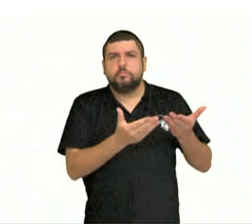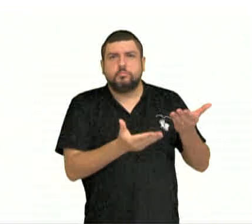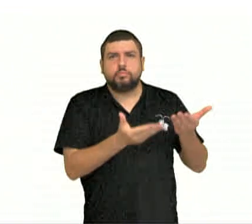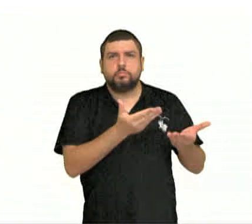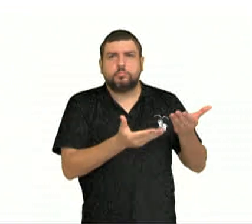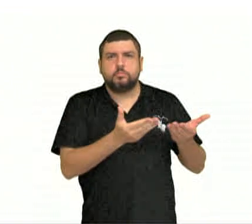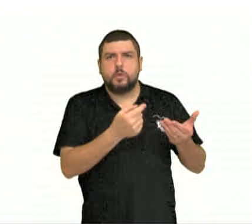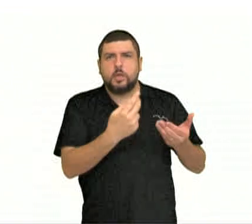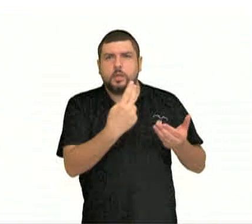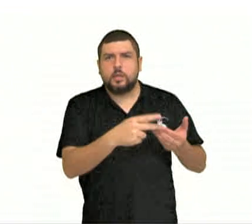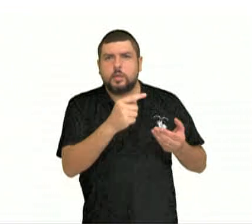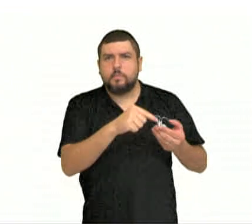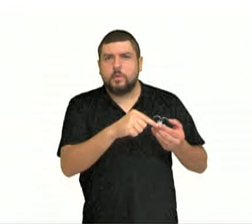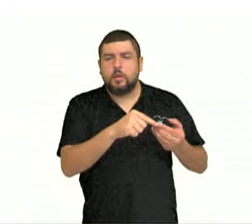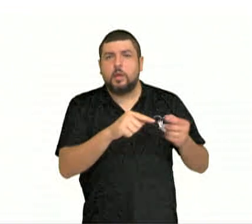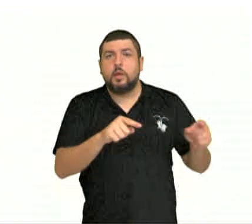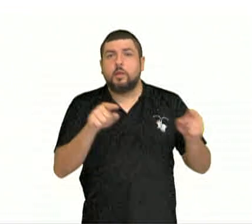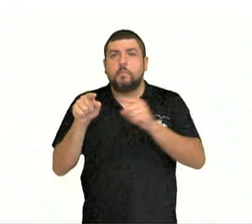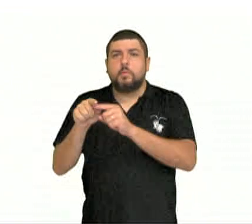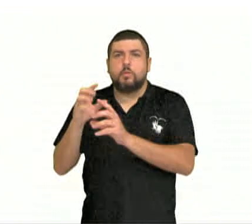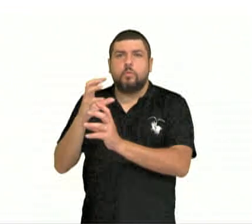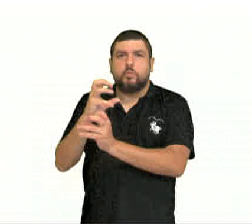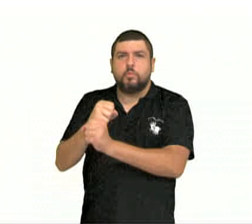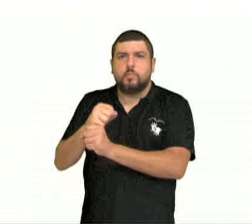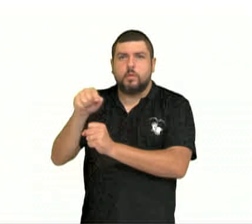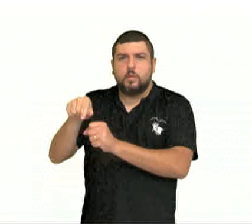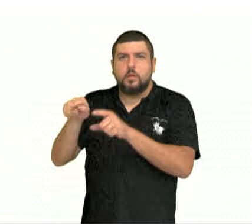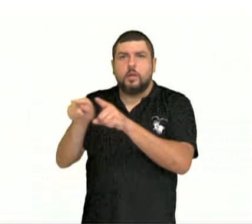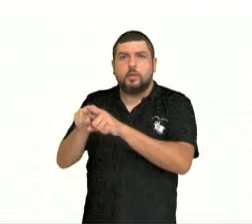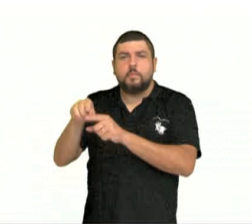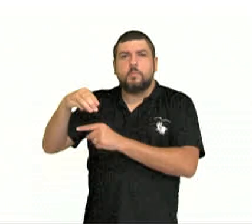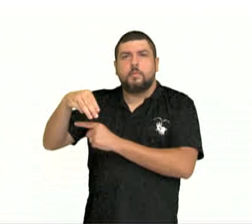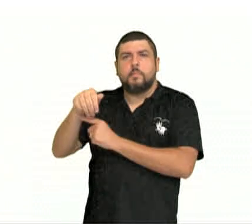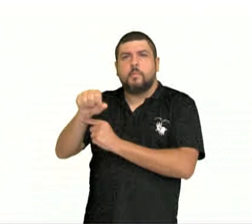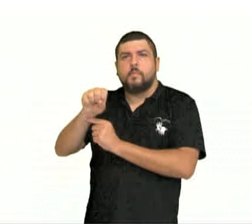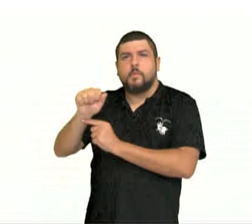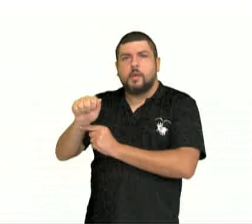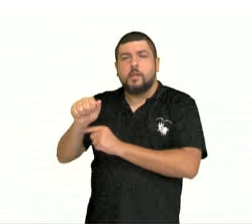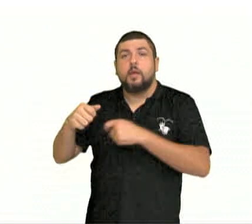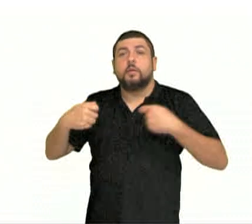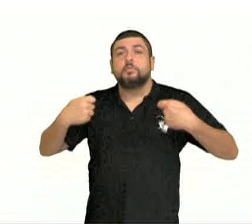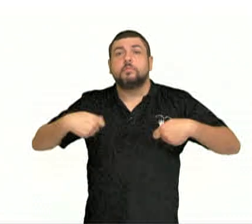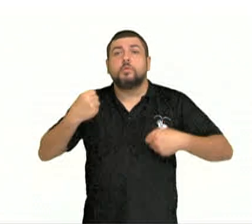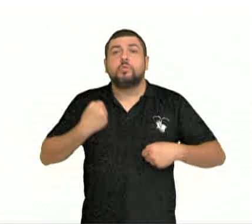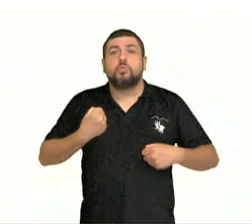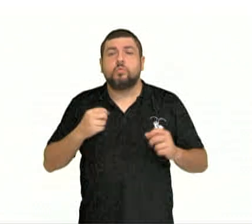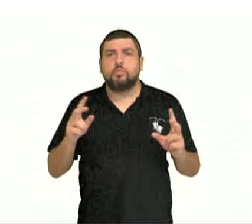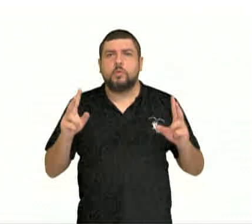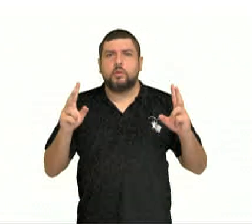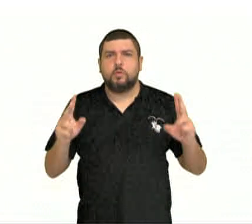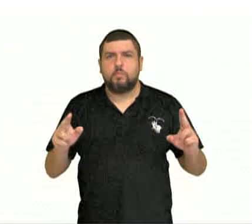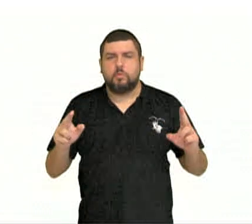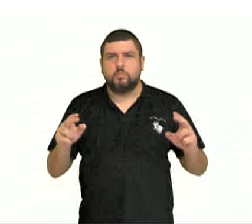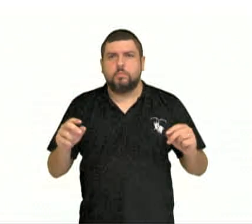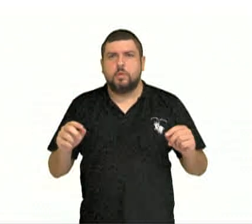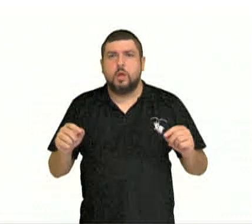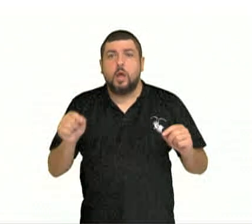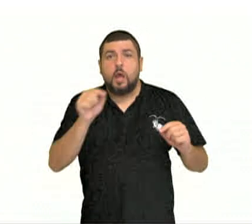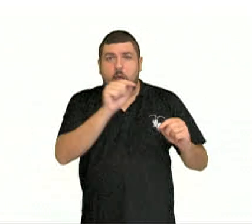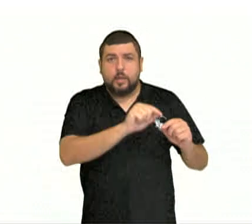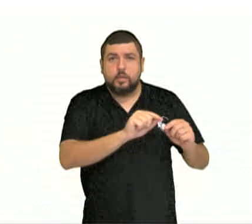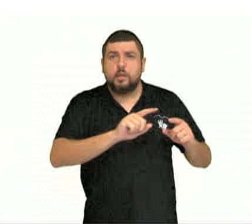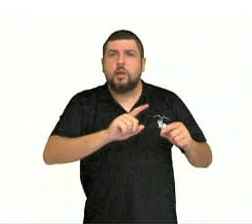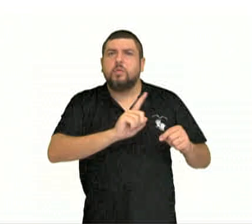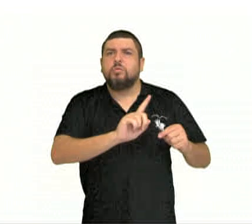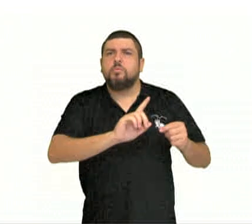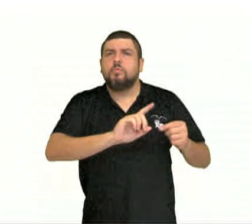átomos participantes não são criados e nem destruídos. Apenas sofrem um rearranjo entre